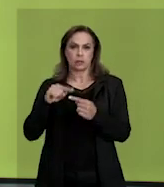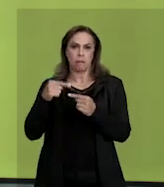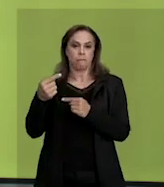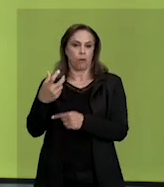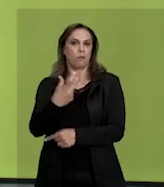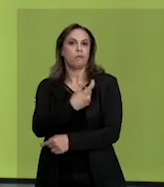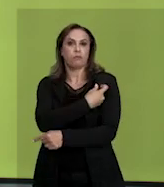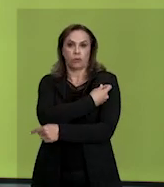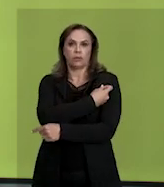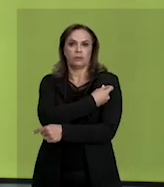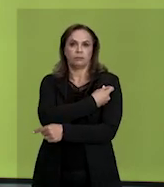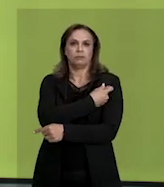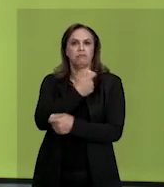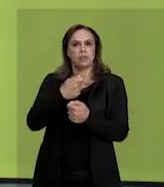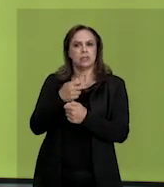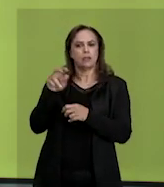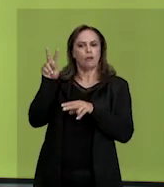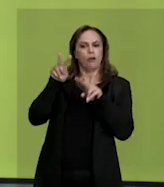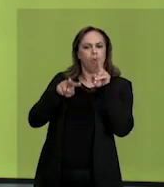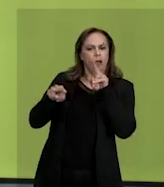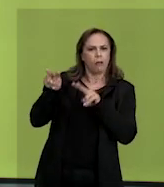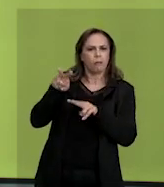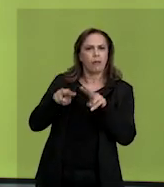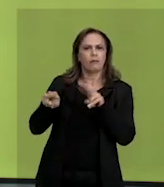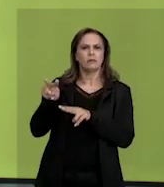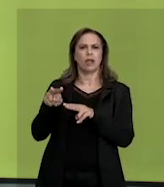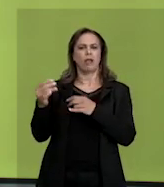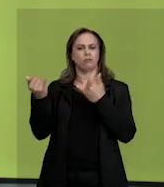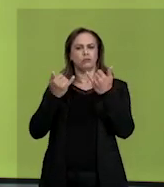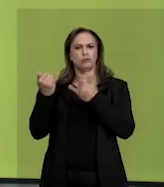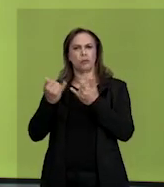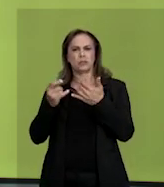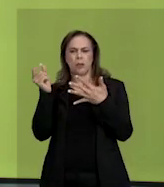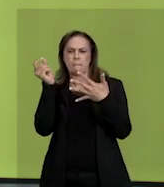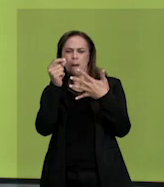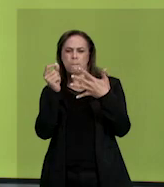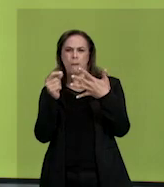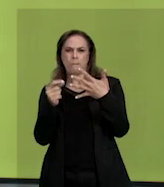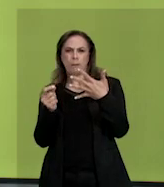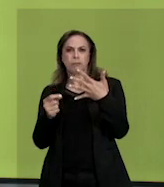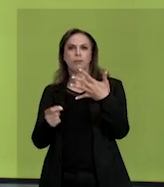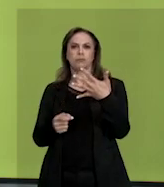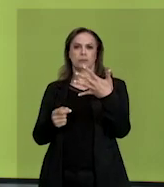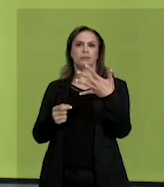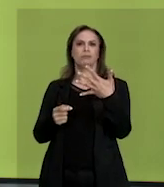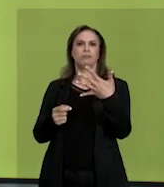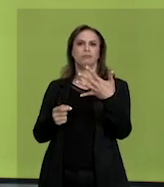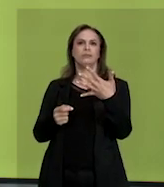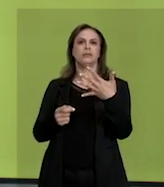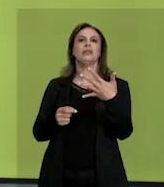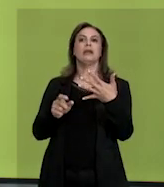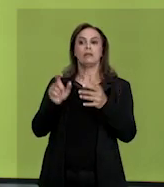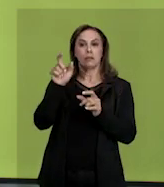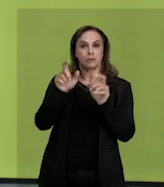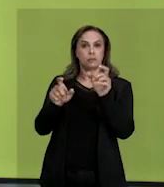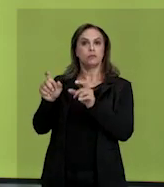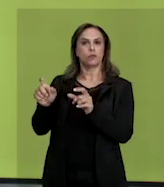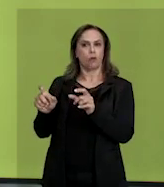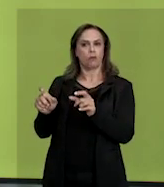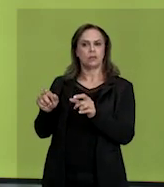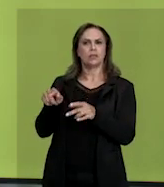inúmeros indicadores através de exames minuciosos, né? E desses pacientes com suspeita de reação